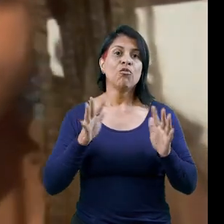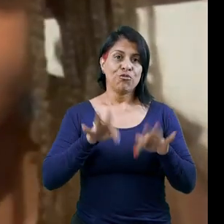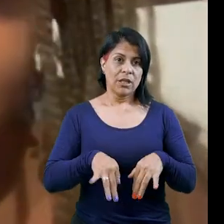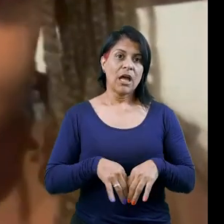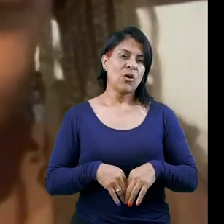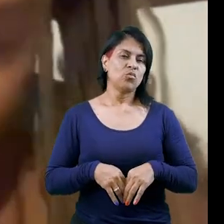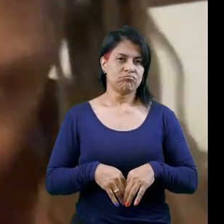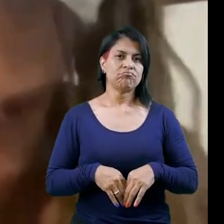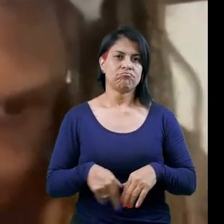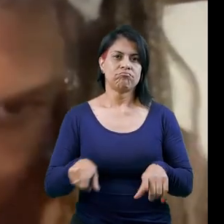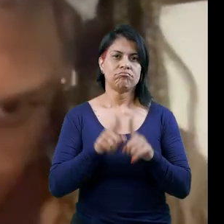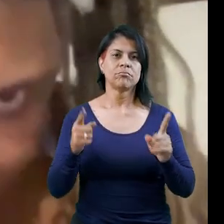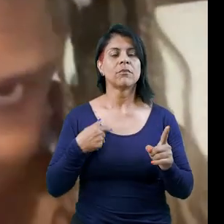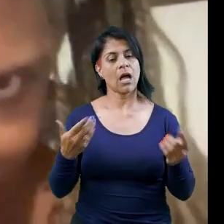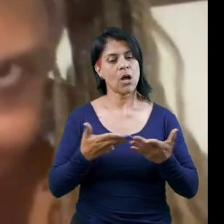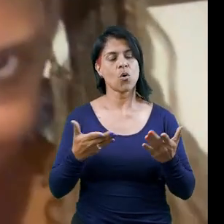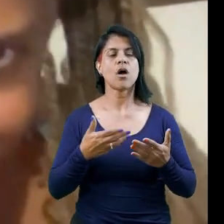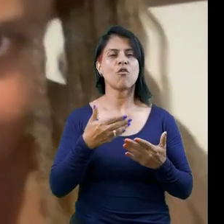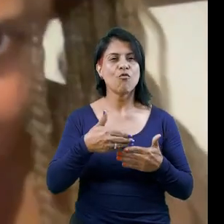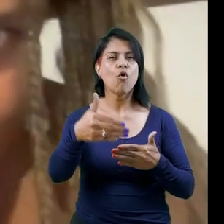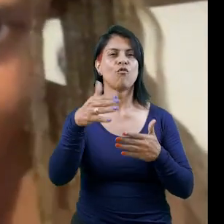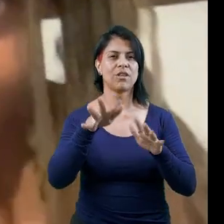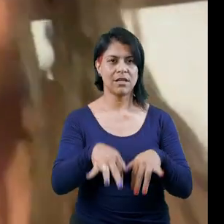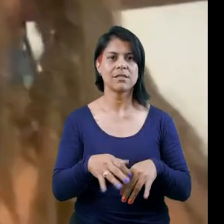eu vou encerrar aquela, né?